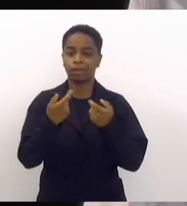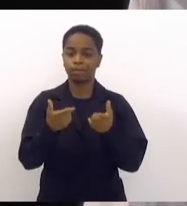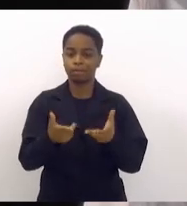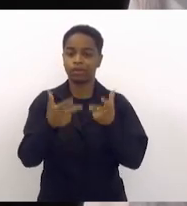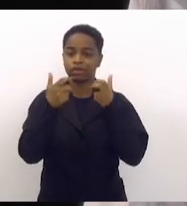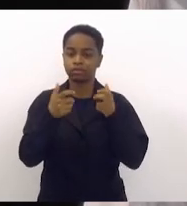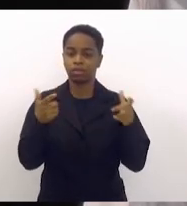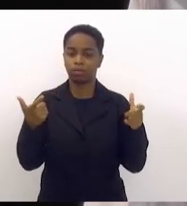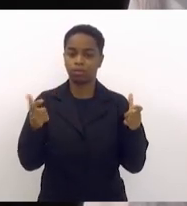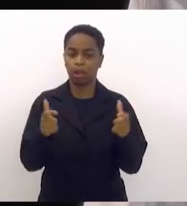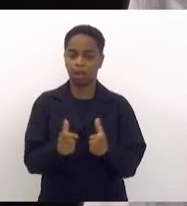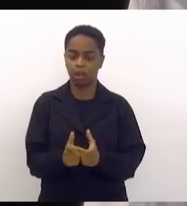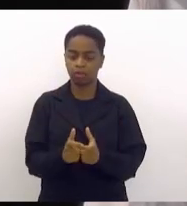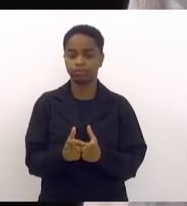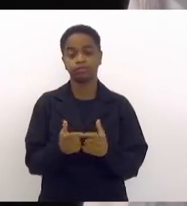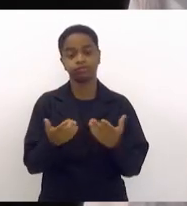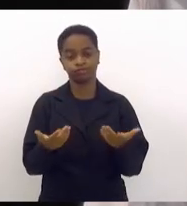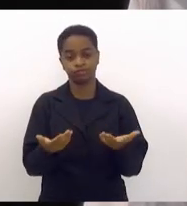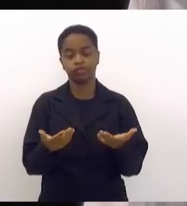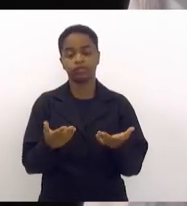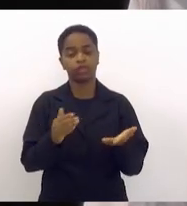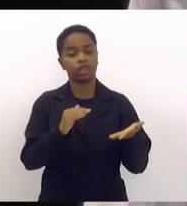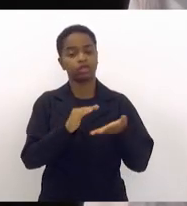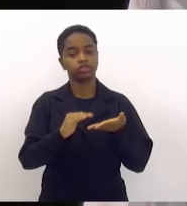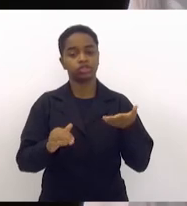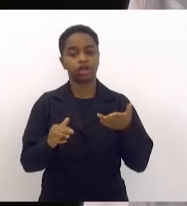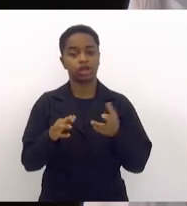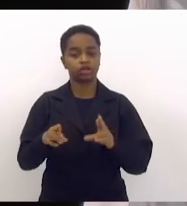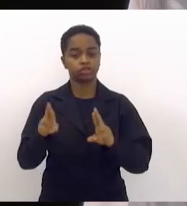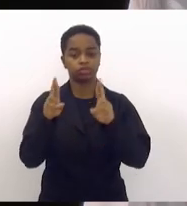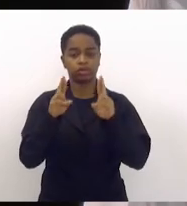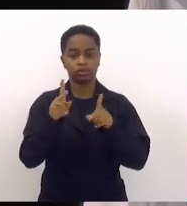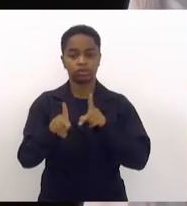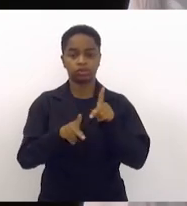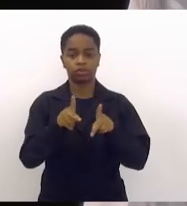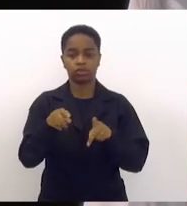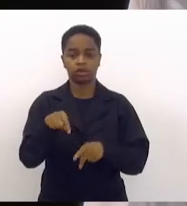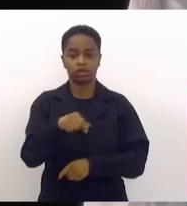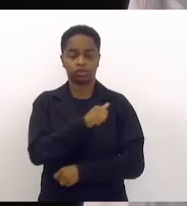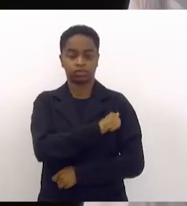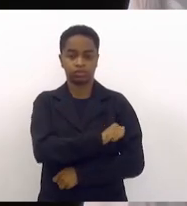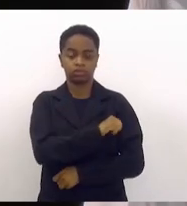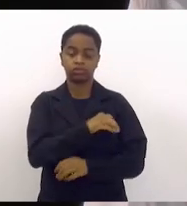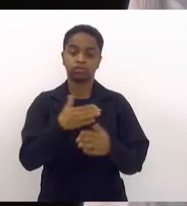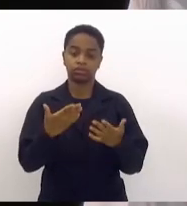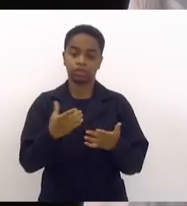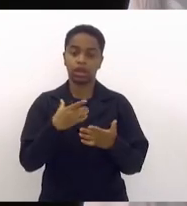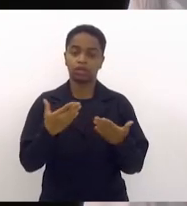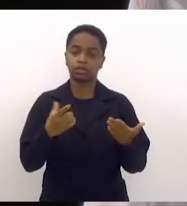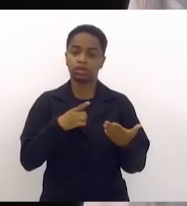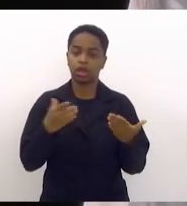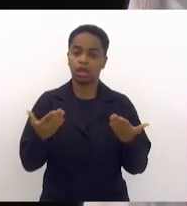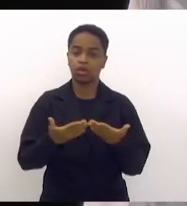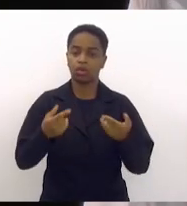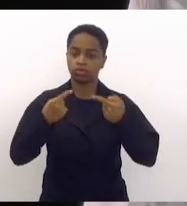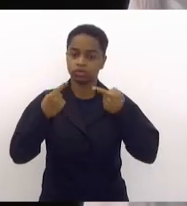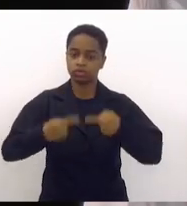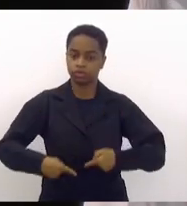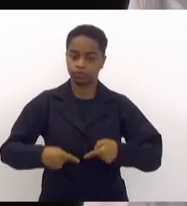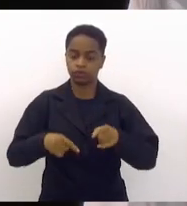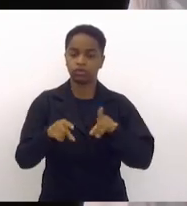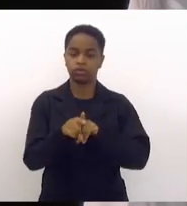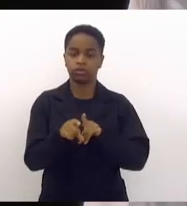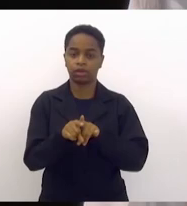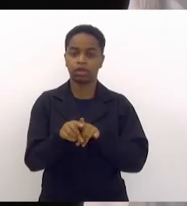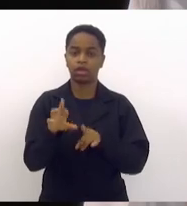tão triste tirando Esperança do nosso povo aqui do Rio de Janeiro e a gente tem um grande desafio Rafael aqui representando todas as